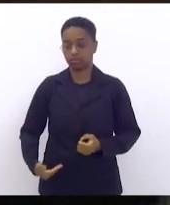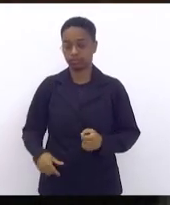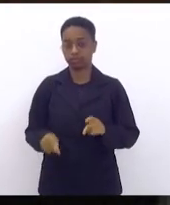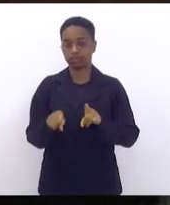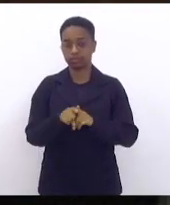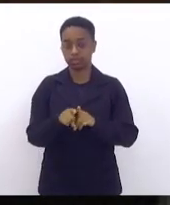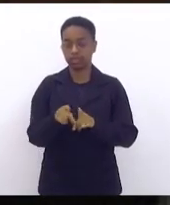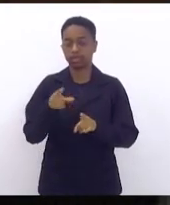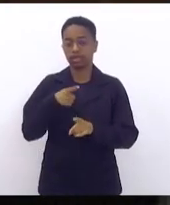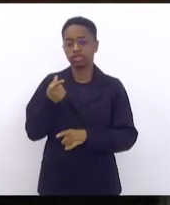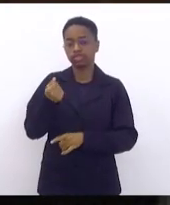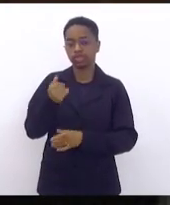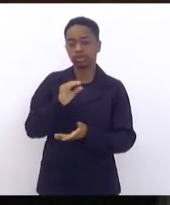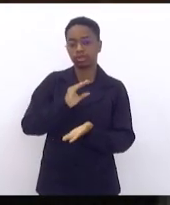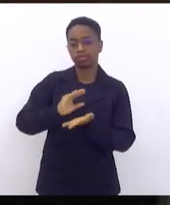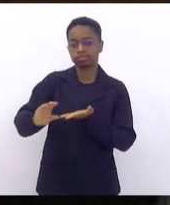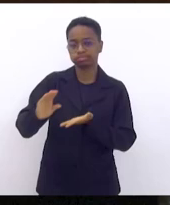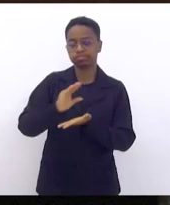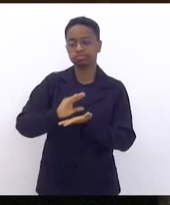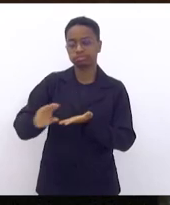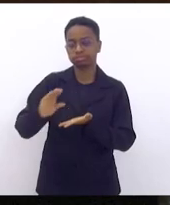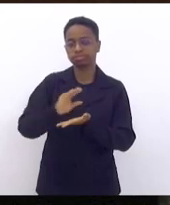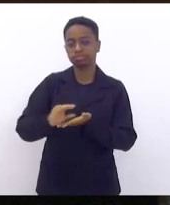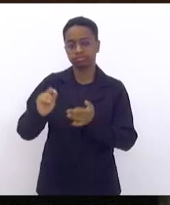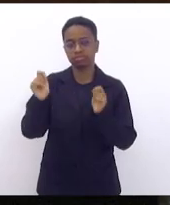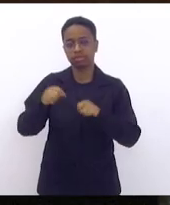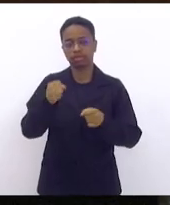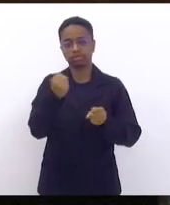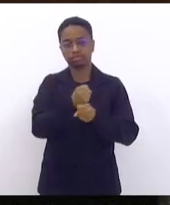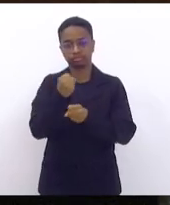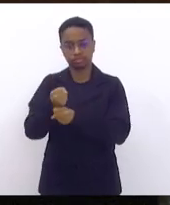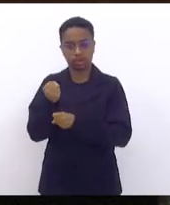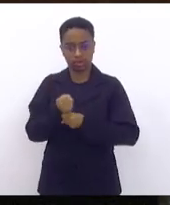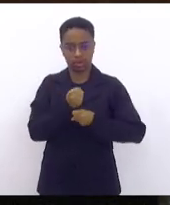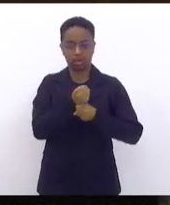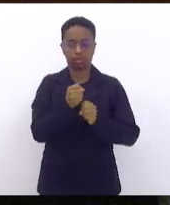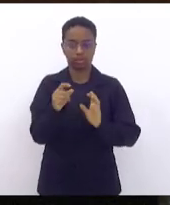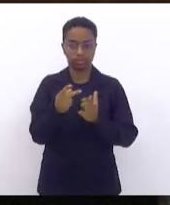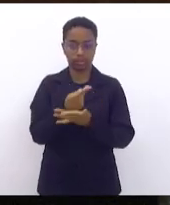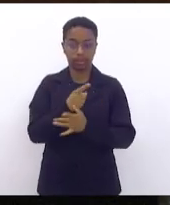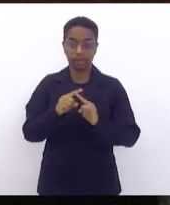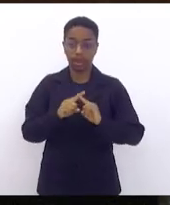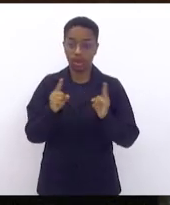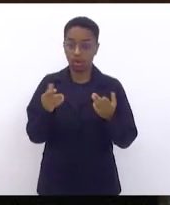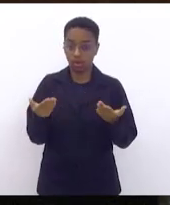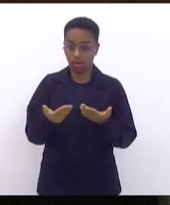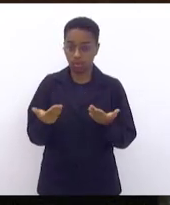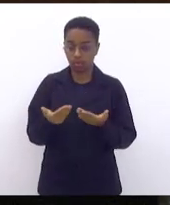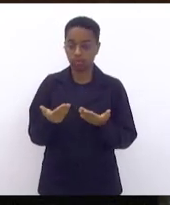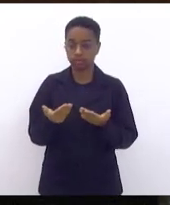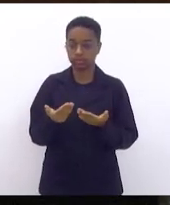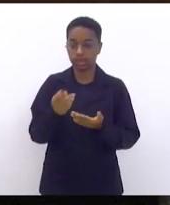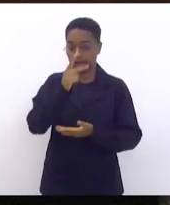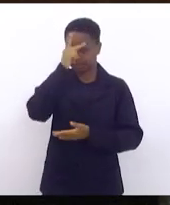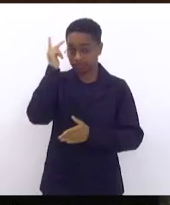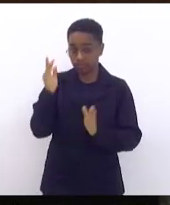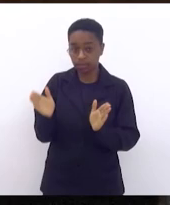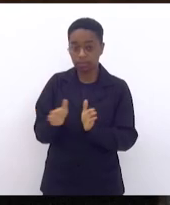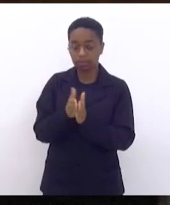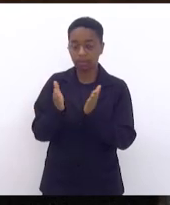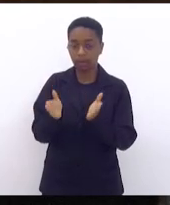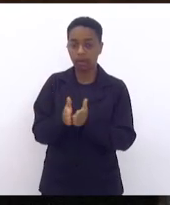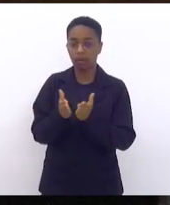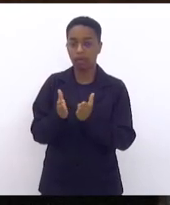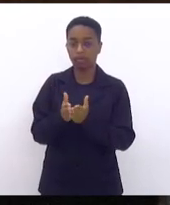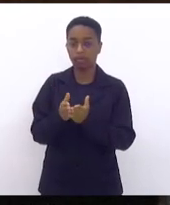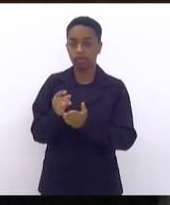recebeu muito dinheiro para ser reformulado. E hoje o acesso das pessoas empobrecidas